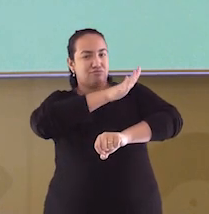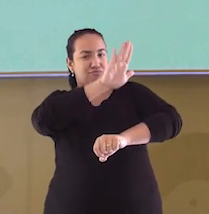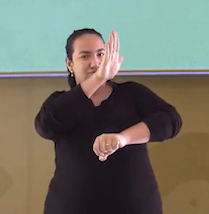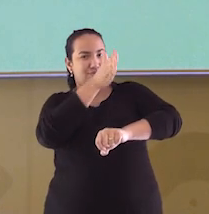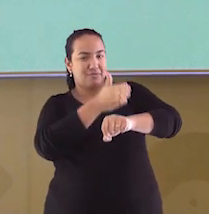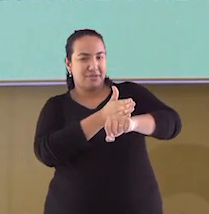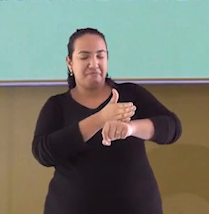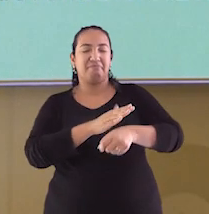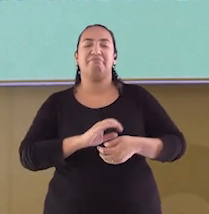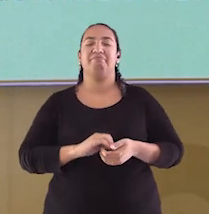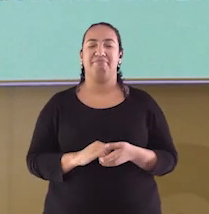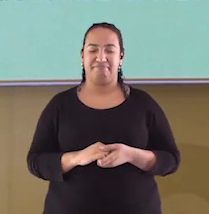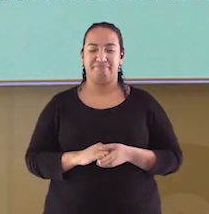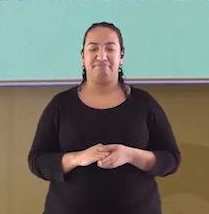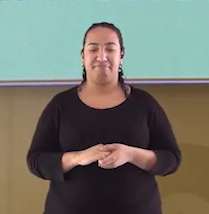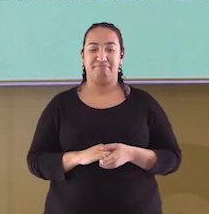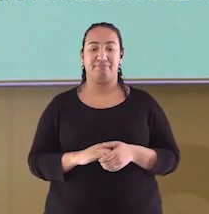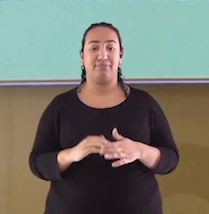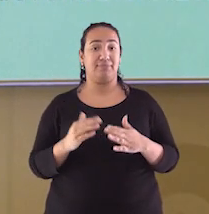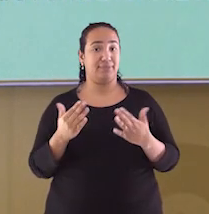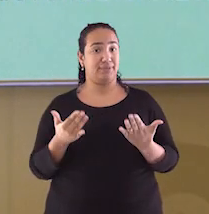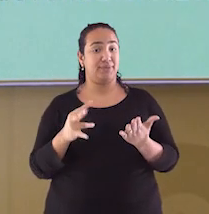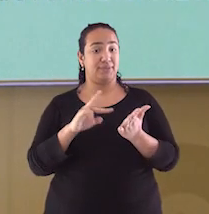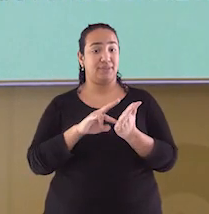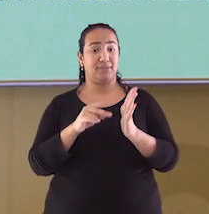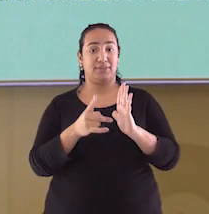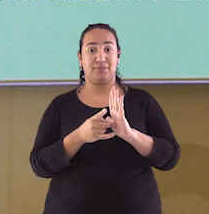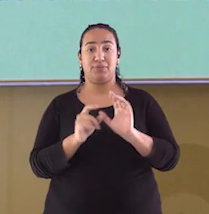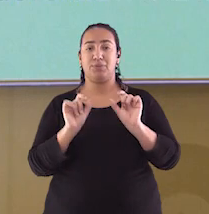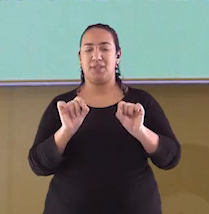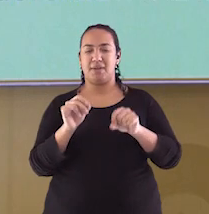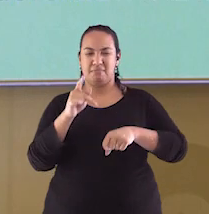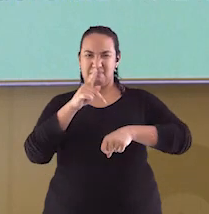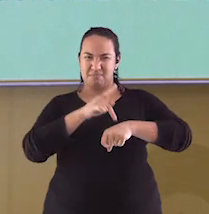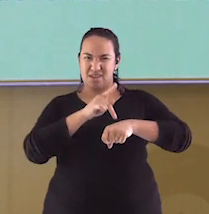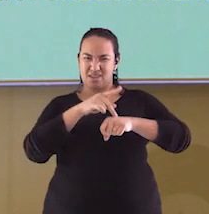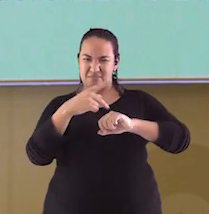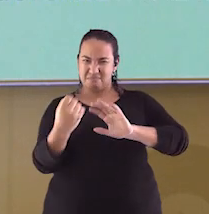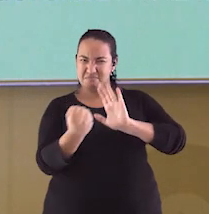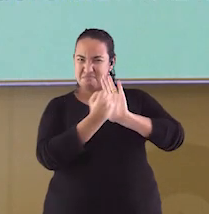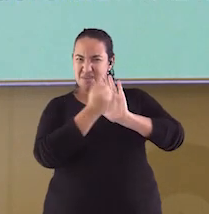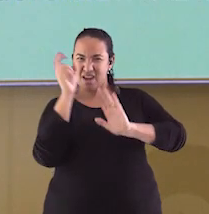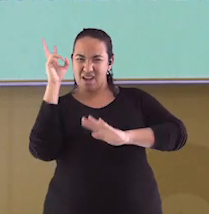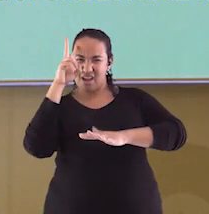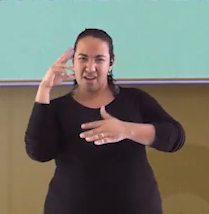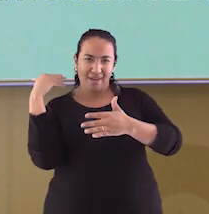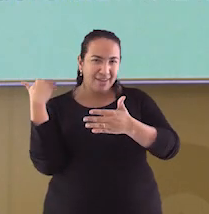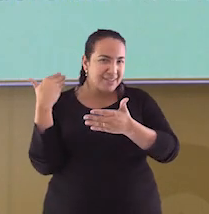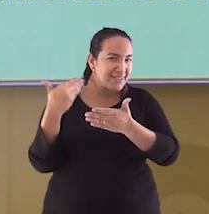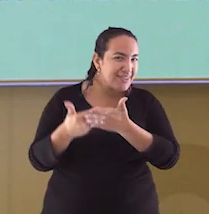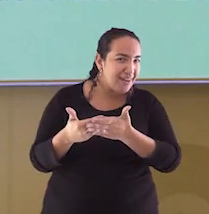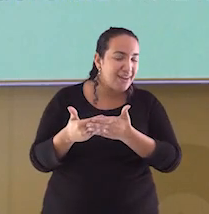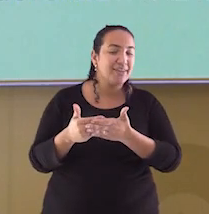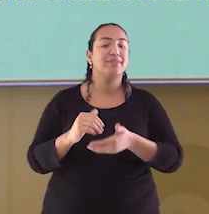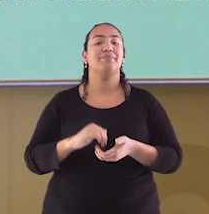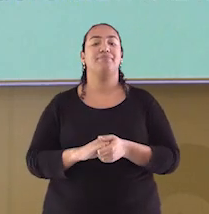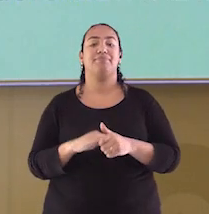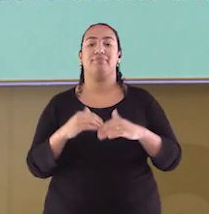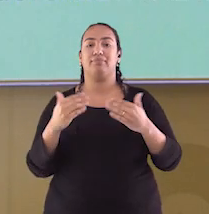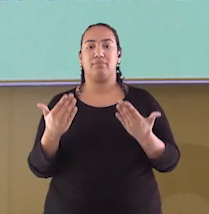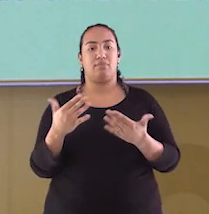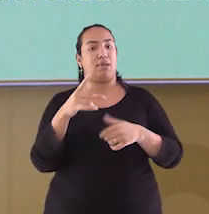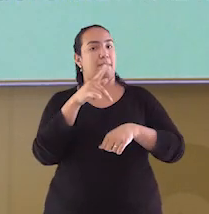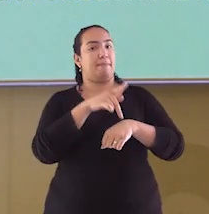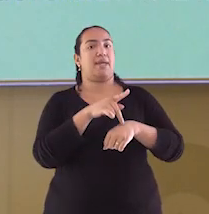serra. Quer dizer que as pedras foram um marco histórico para esses lugares, então? As pedras